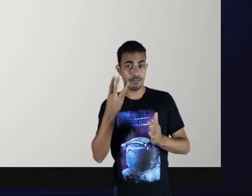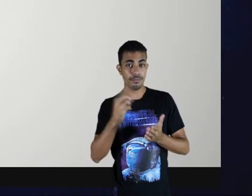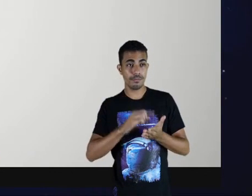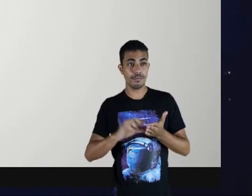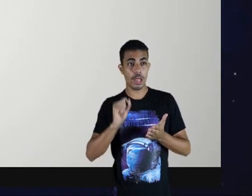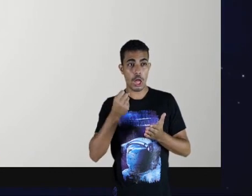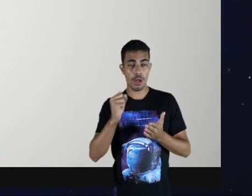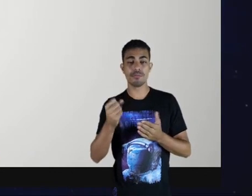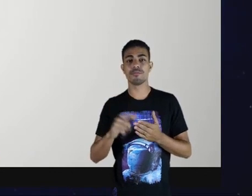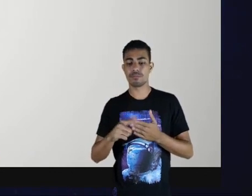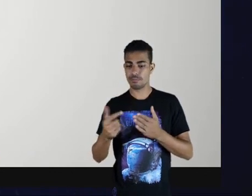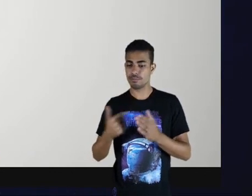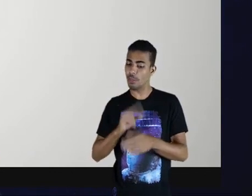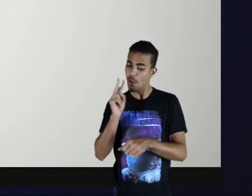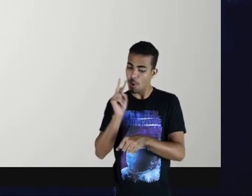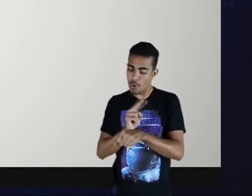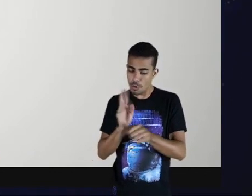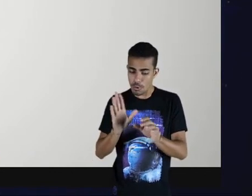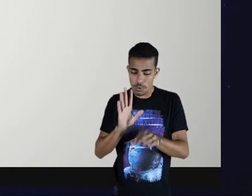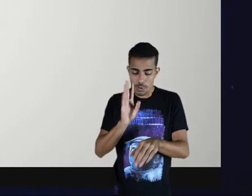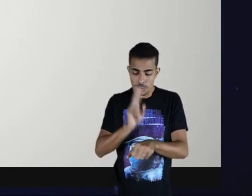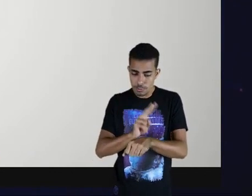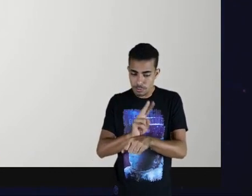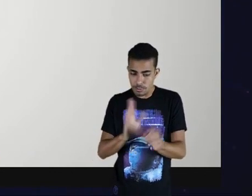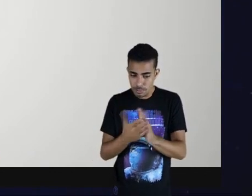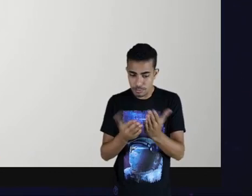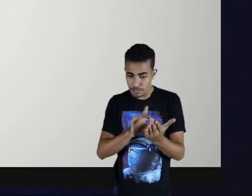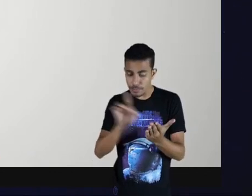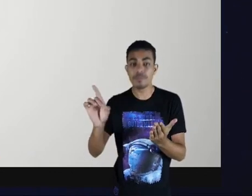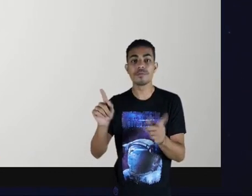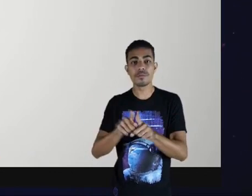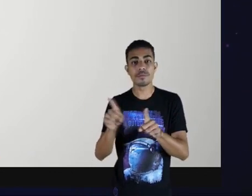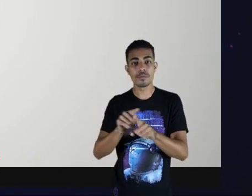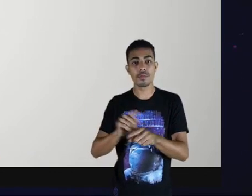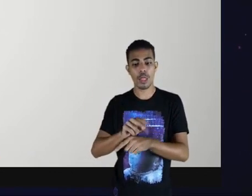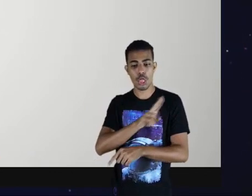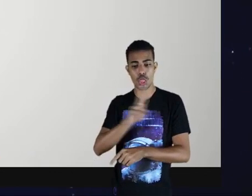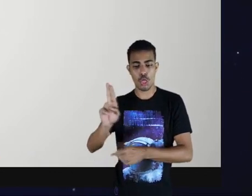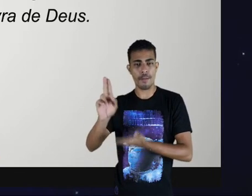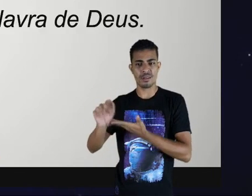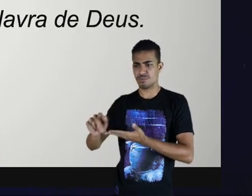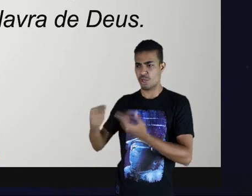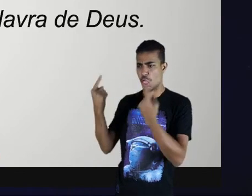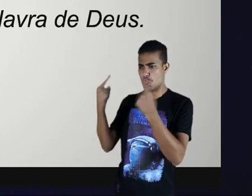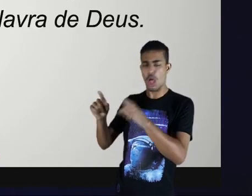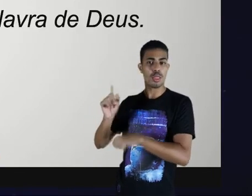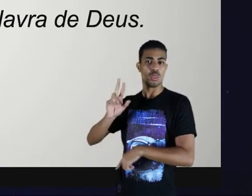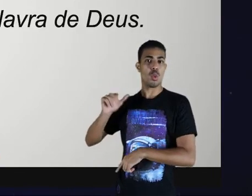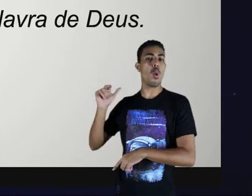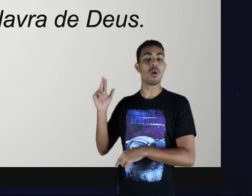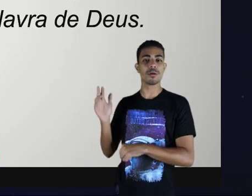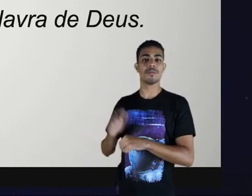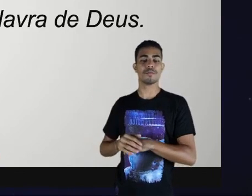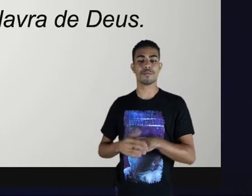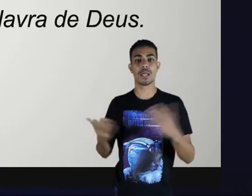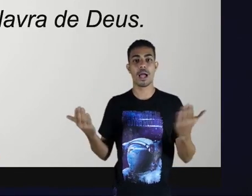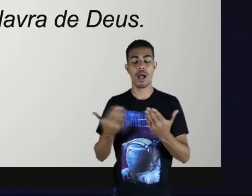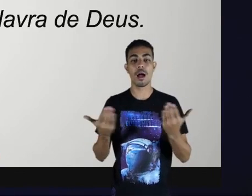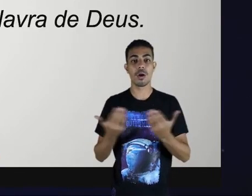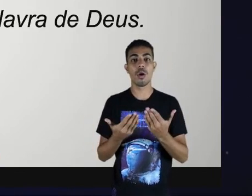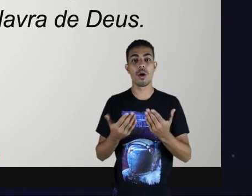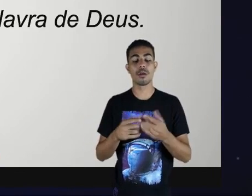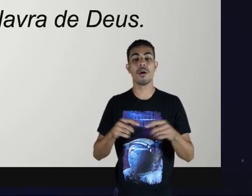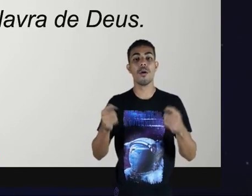a minha palavra e não negaste o meu nome. Efésios 6:17 também, tomai também